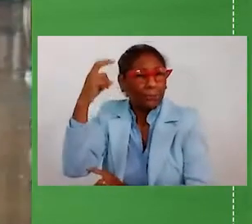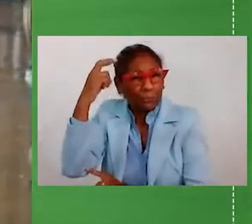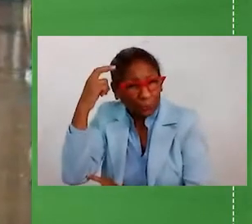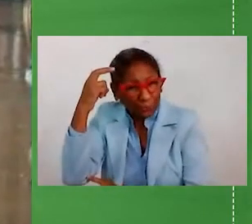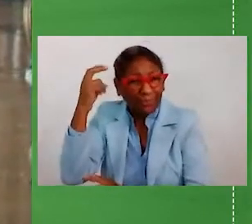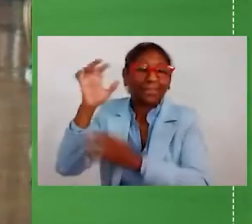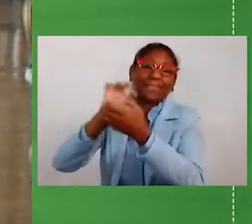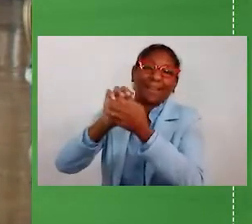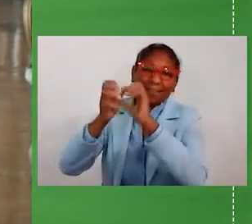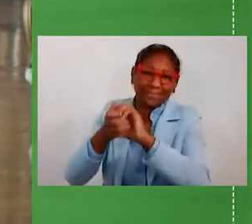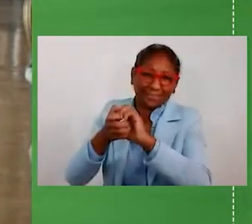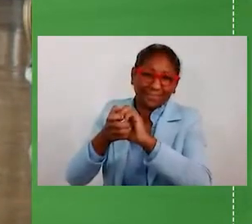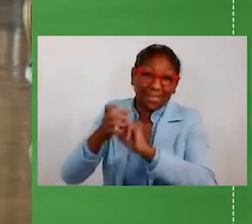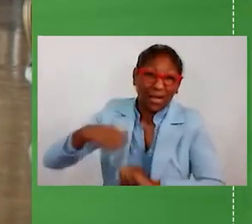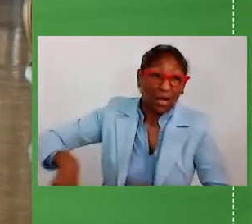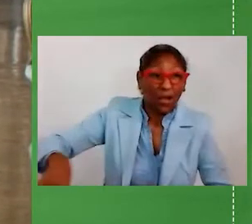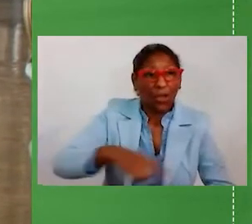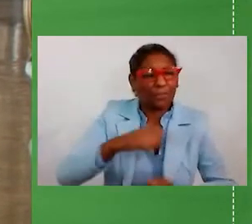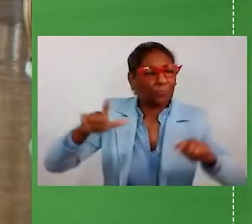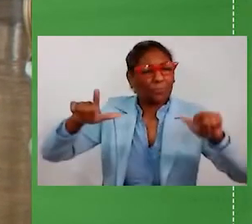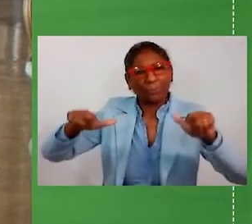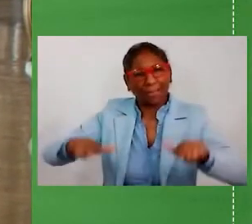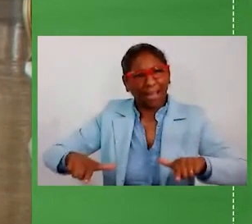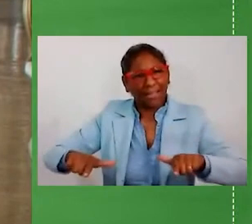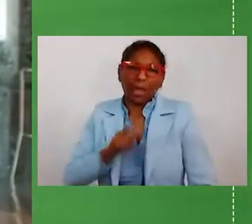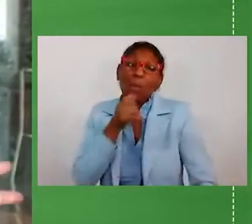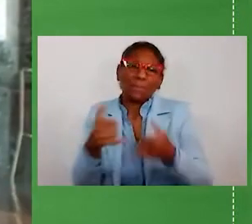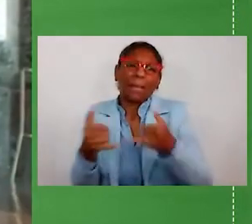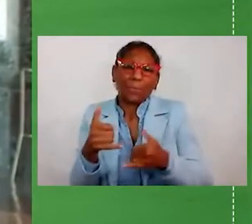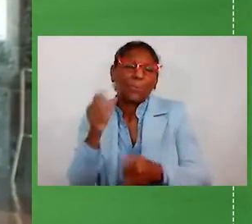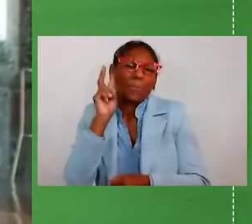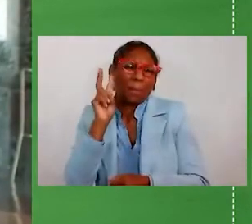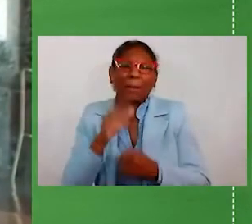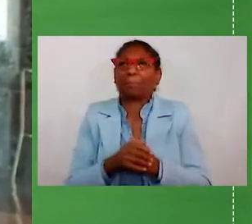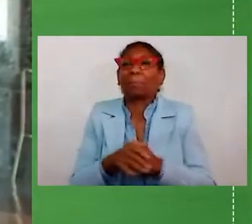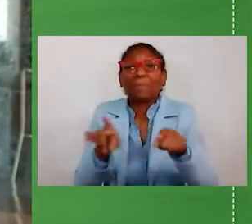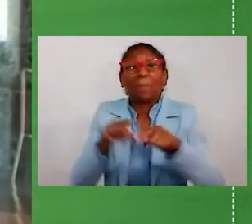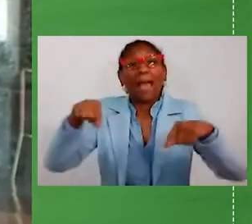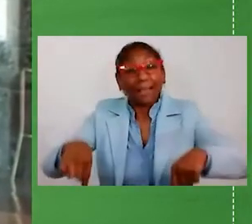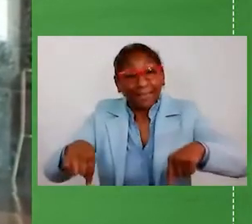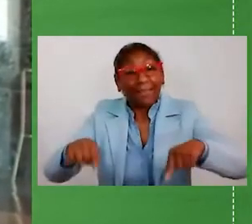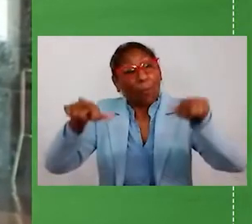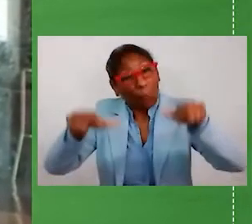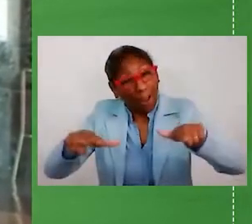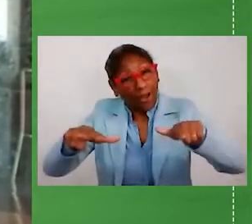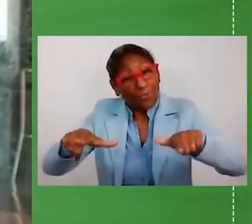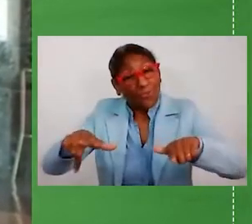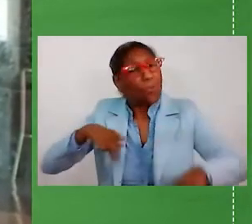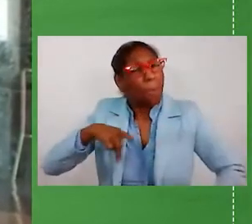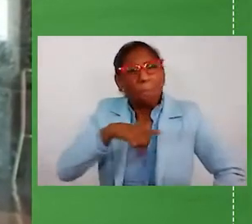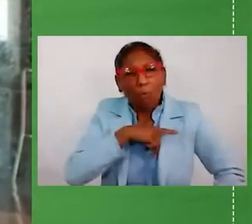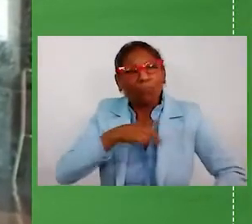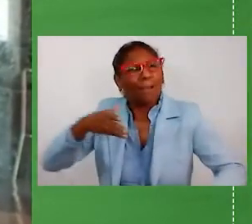a arte. Nós estamos no ambiente de arte. Aqui é o lugar do povo também. Aqui